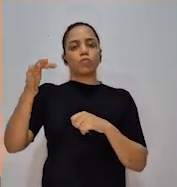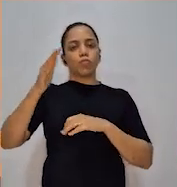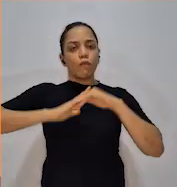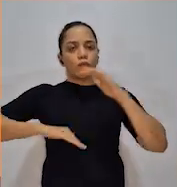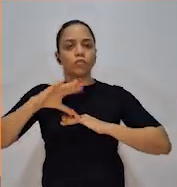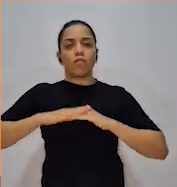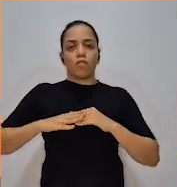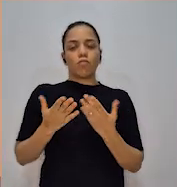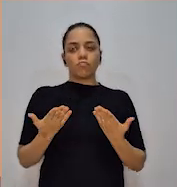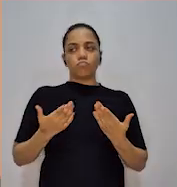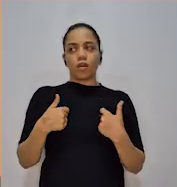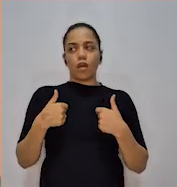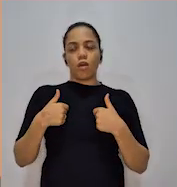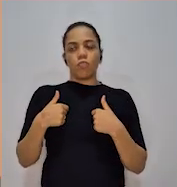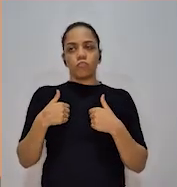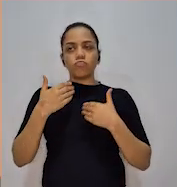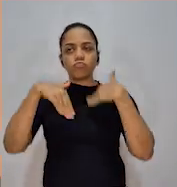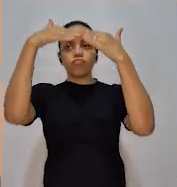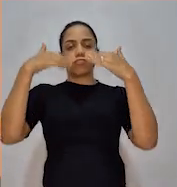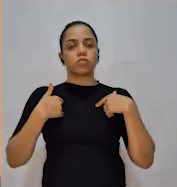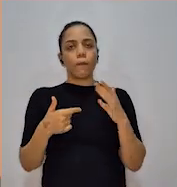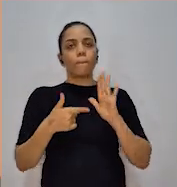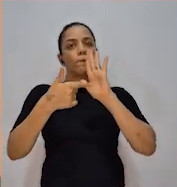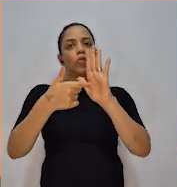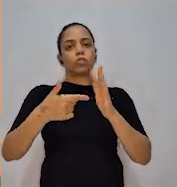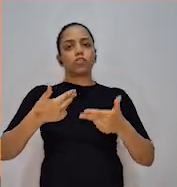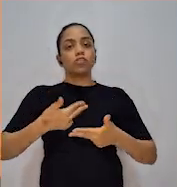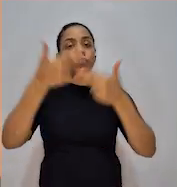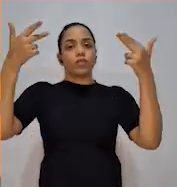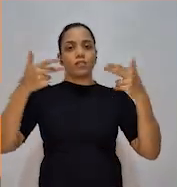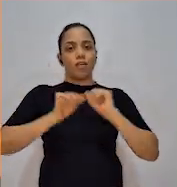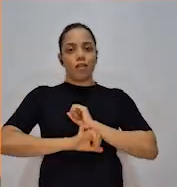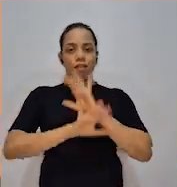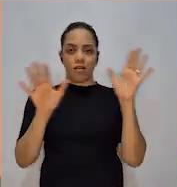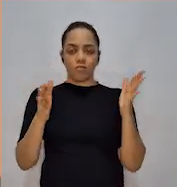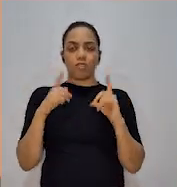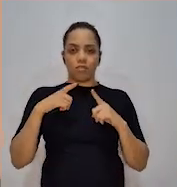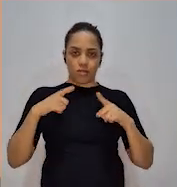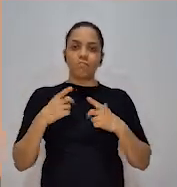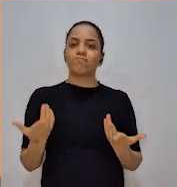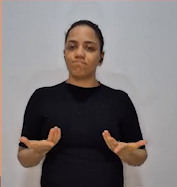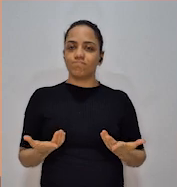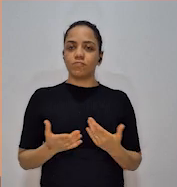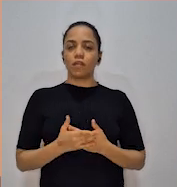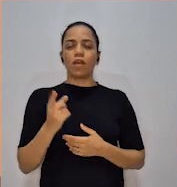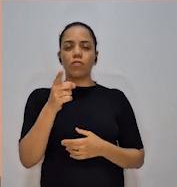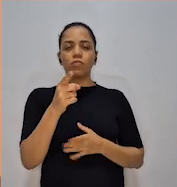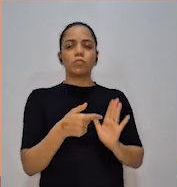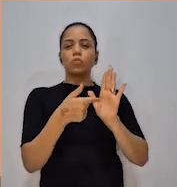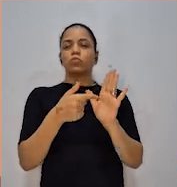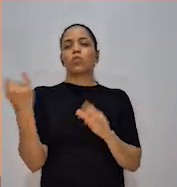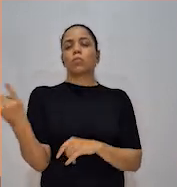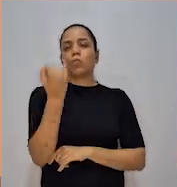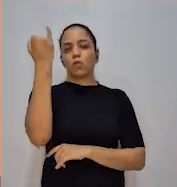de continuidade e que contemplem as diversidades. Eu achei muito importante também você trazer esse lugar, né,